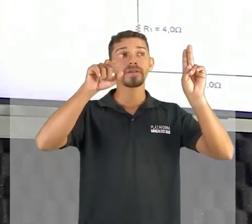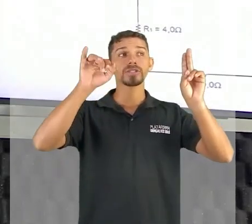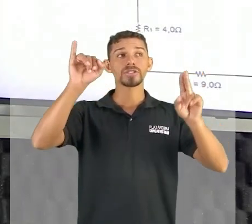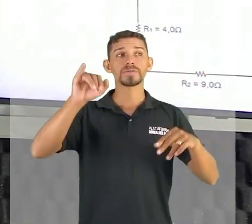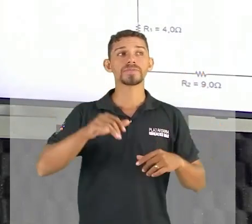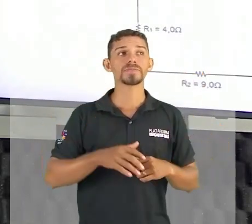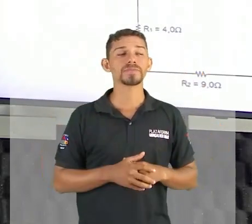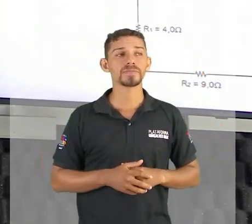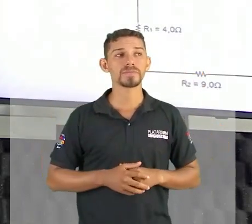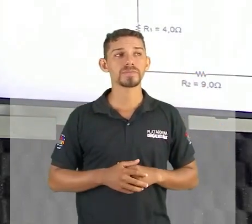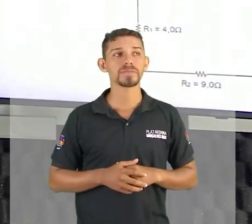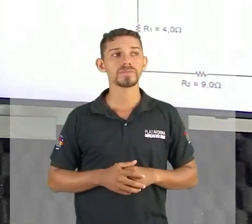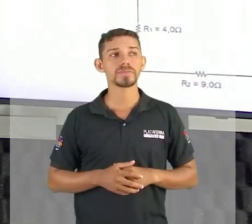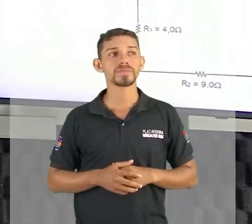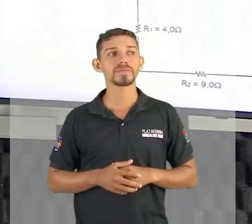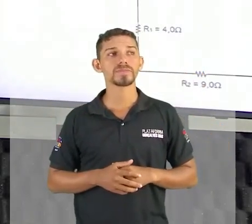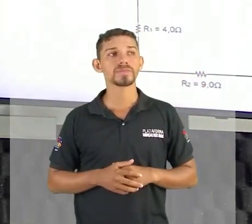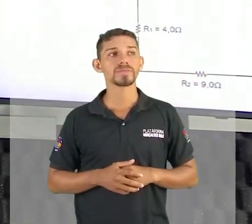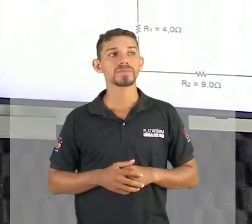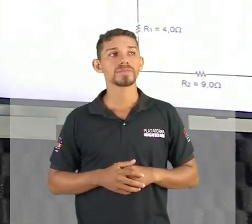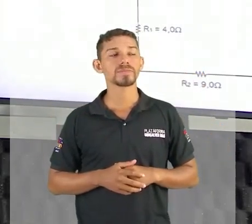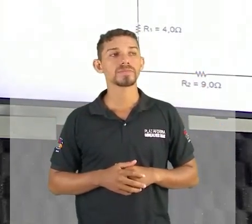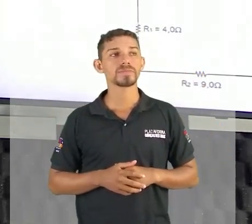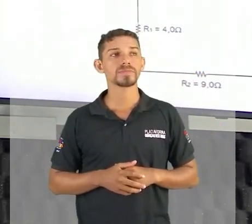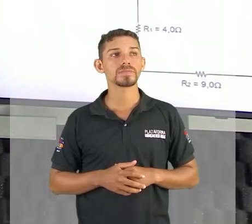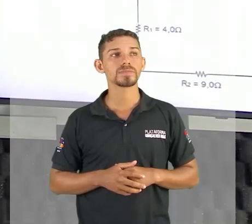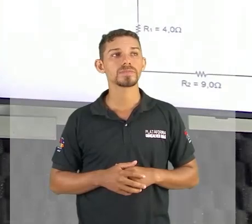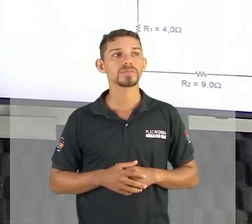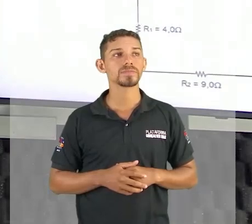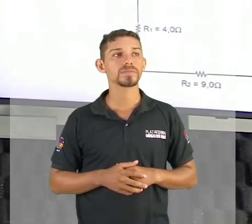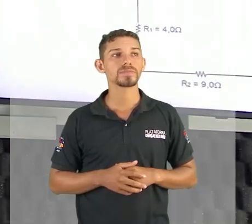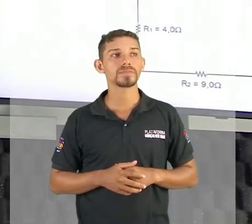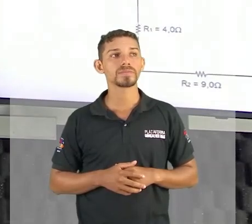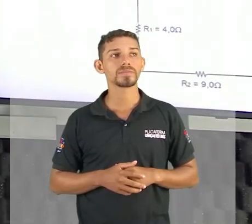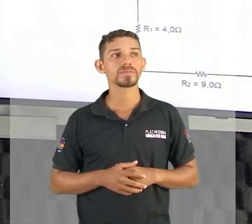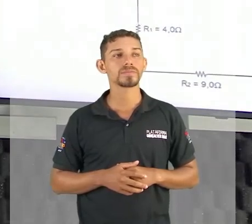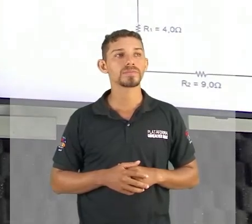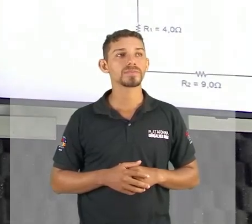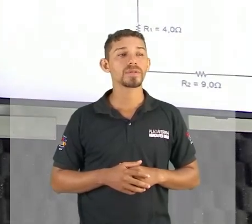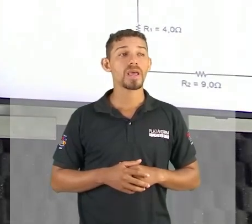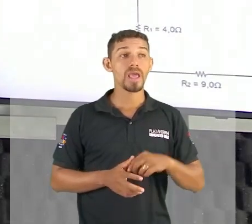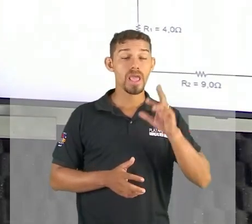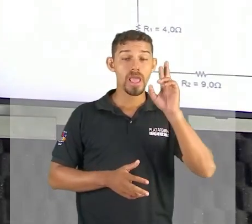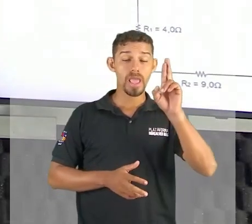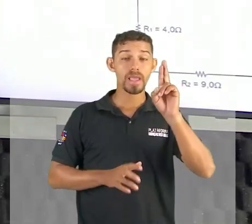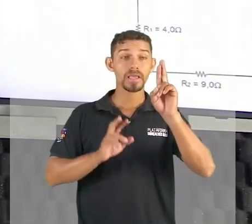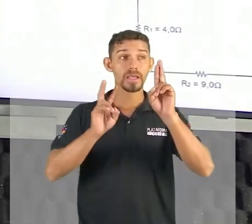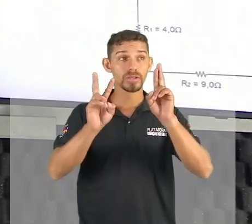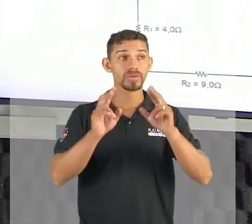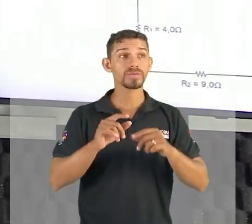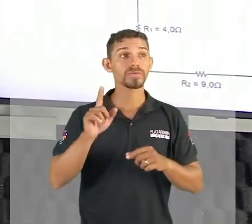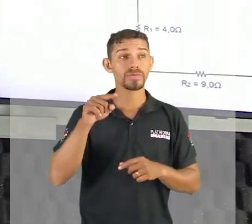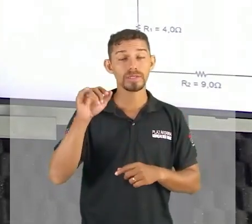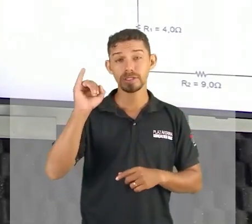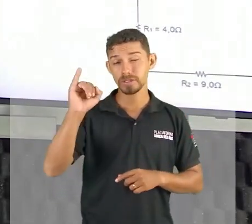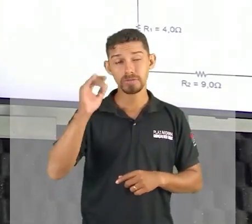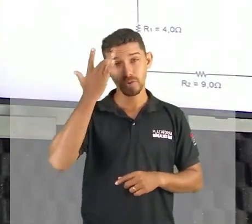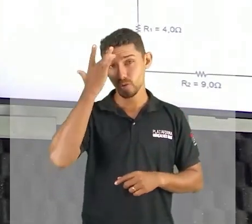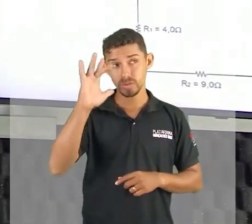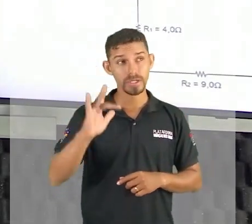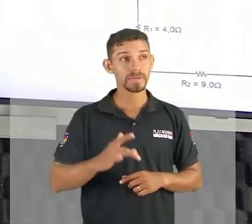i então mais R + R que é 2 vees I que eu não